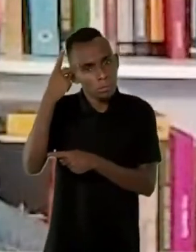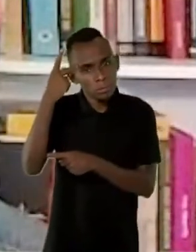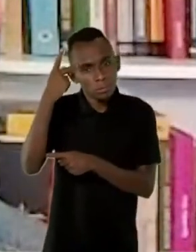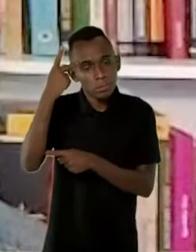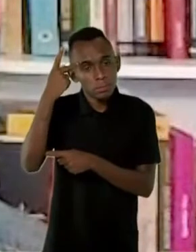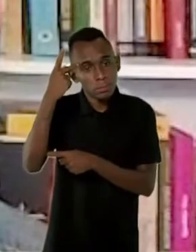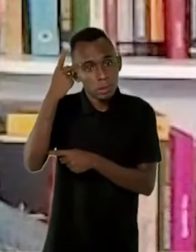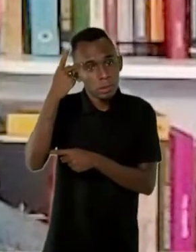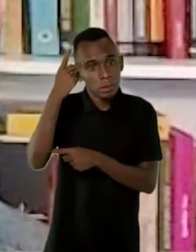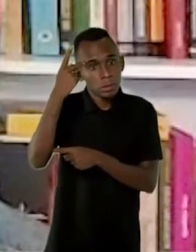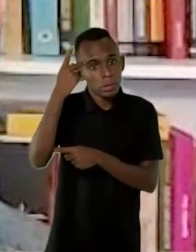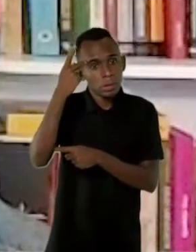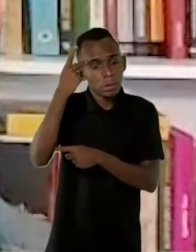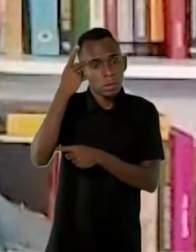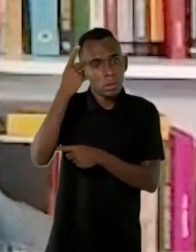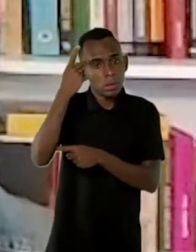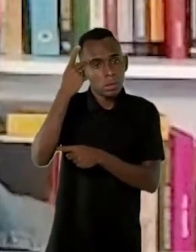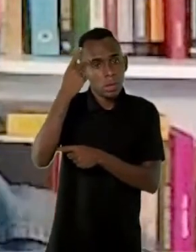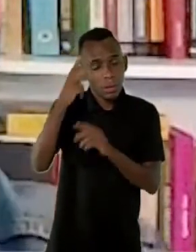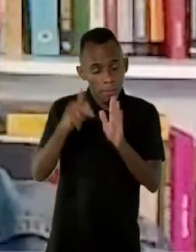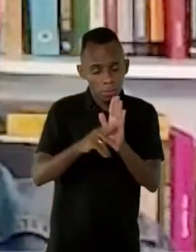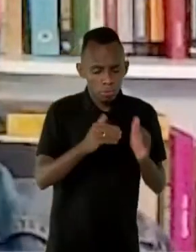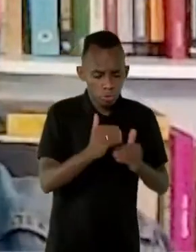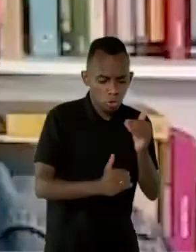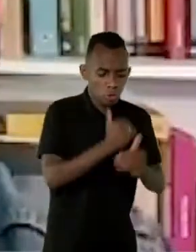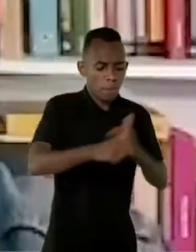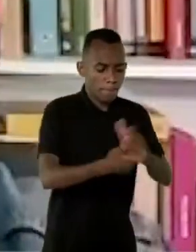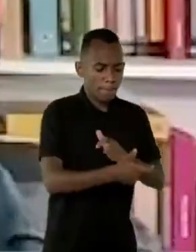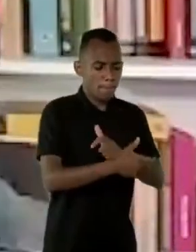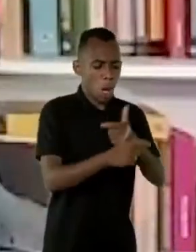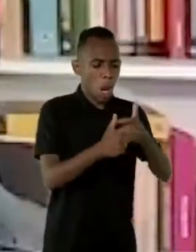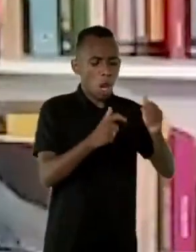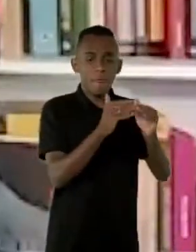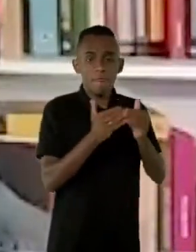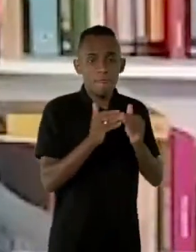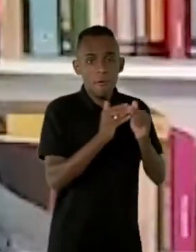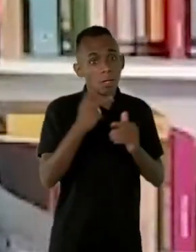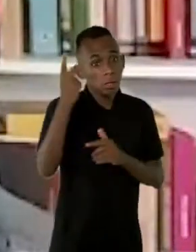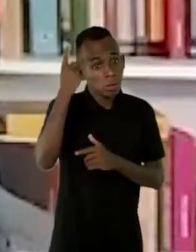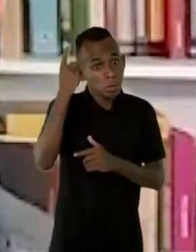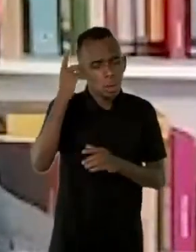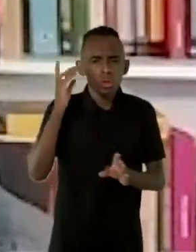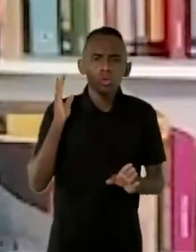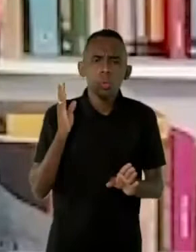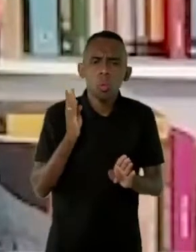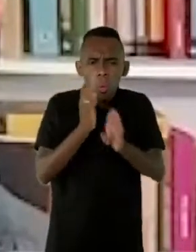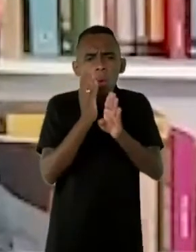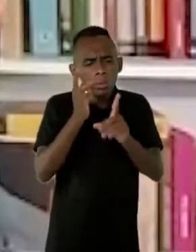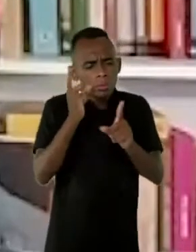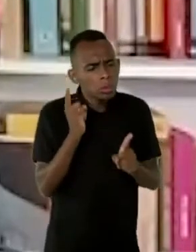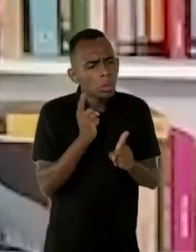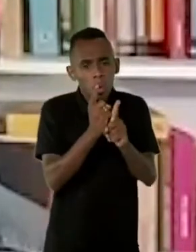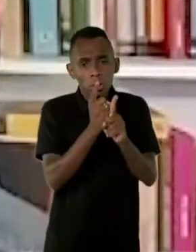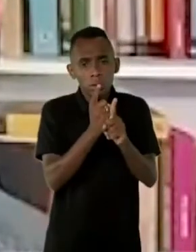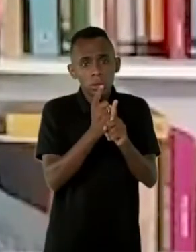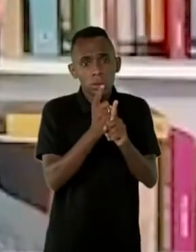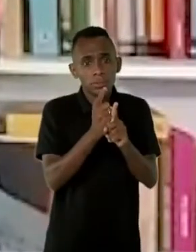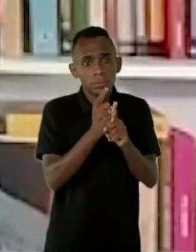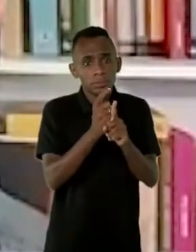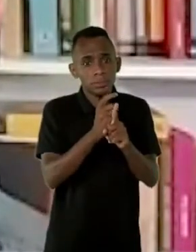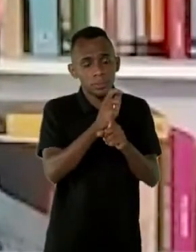Ele faz um crescimento das favelas em São Paulo. E aí encontra a Carolina no